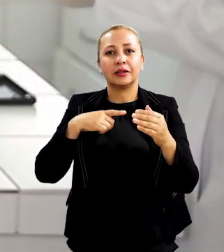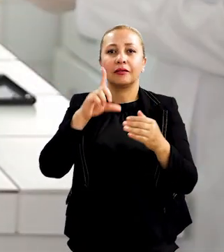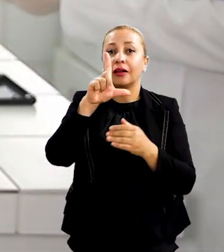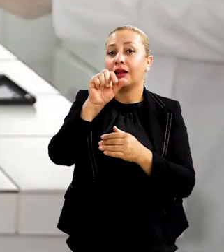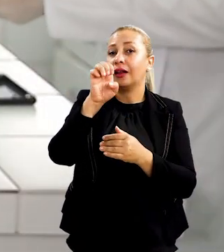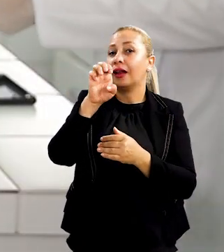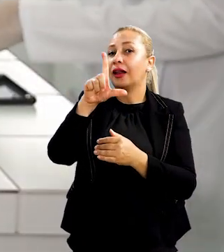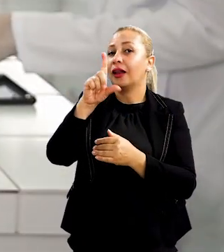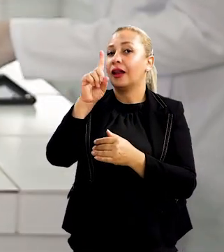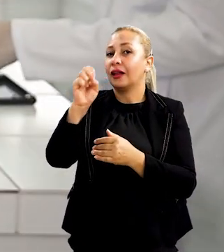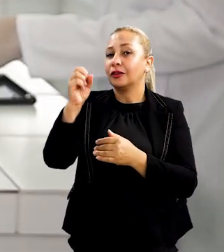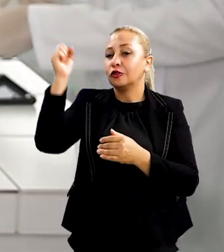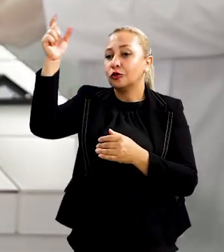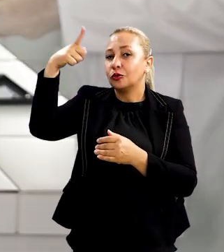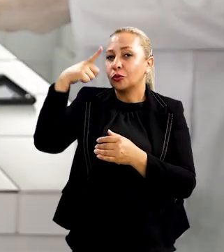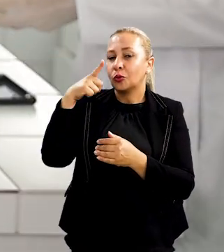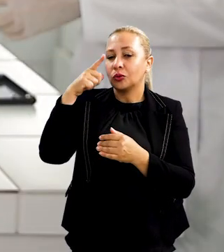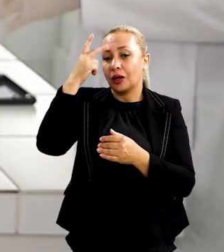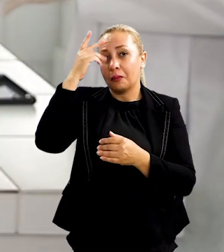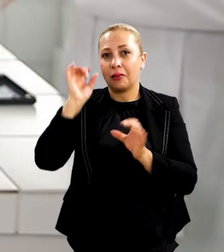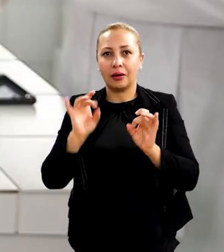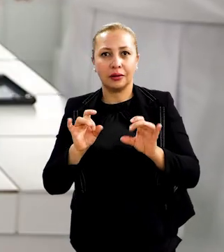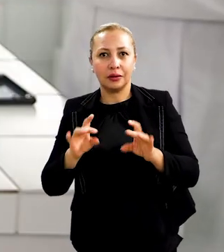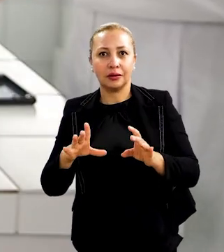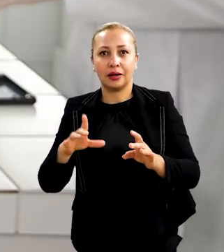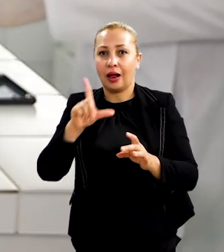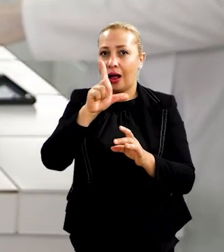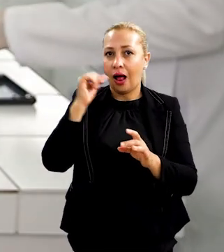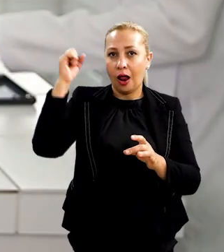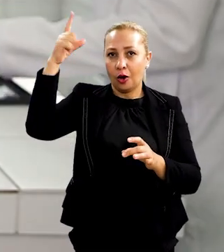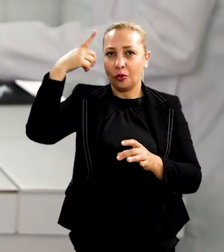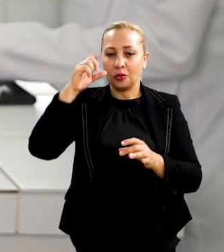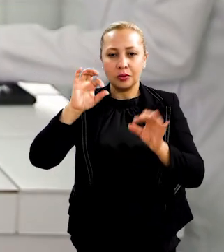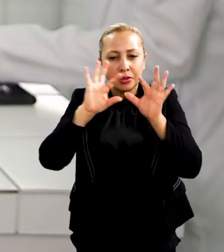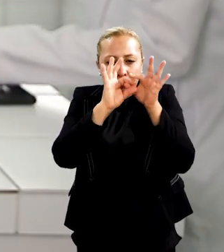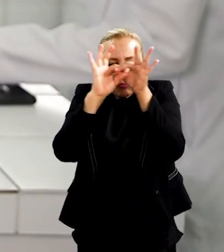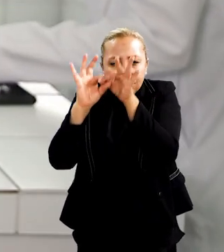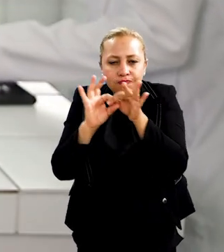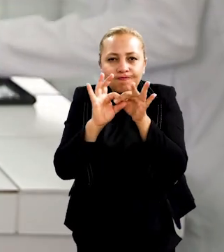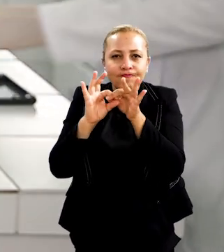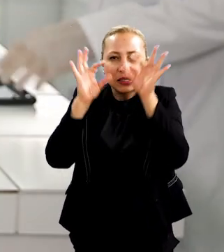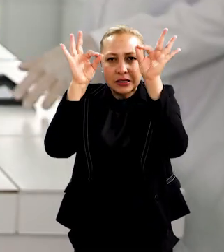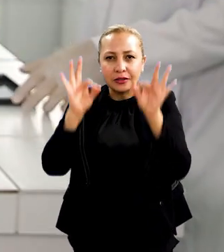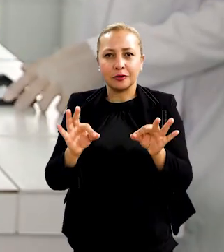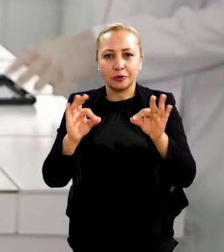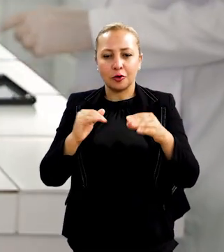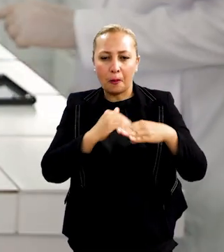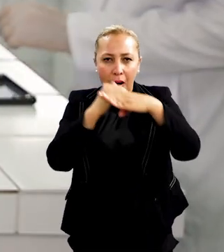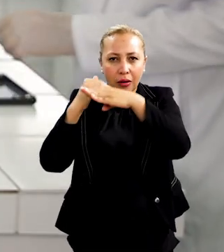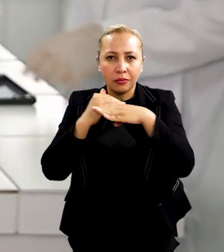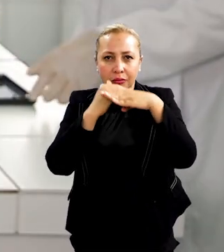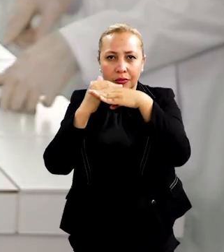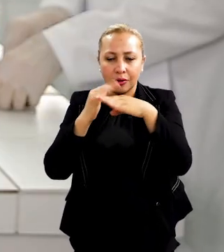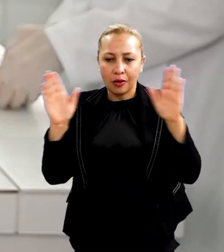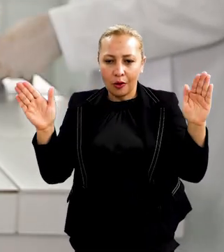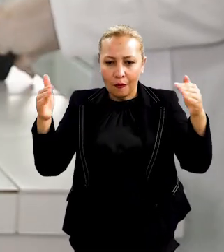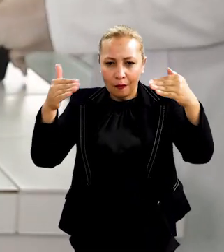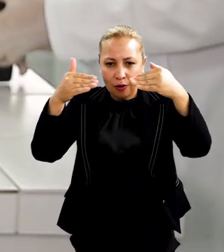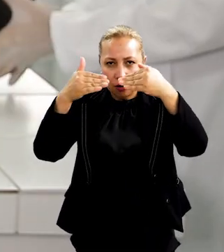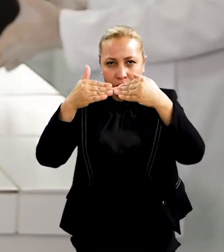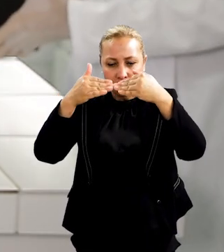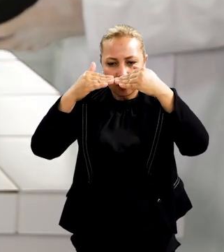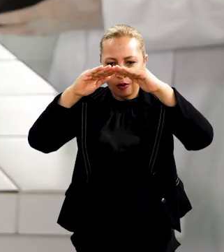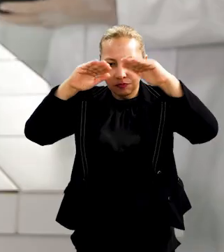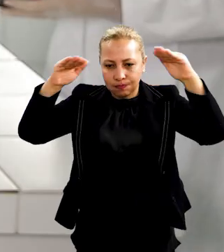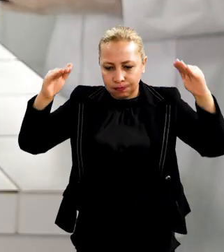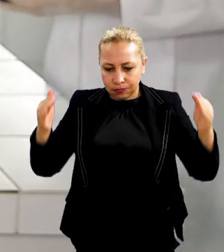câmara contém LEDs para deixar a iluminação uniforme. Então adicionamos aqui, ligamos nossos LEDs e fechamos nossa